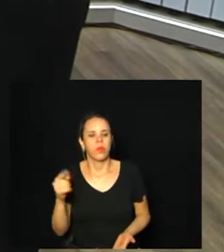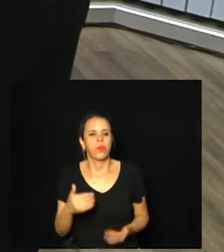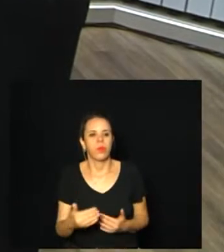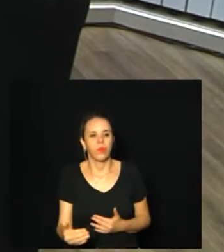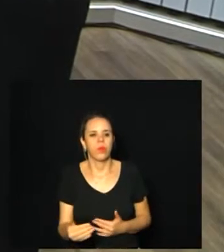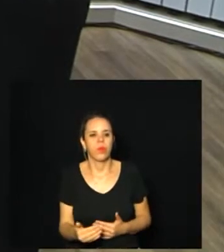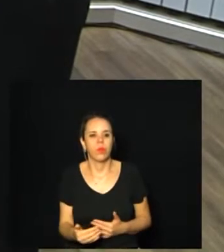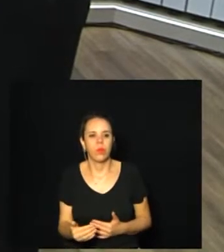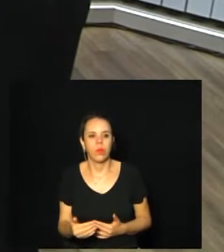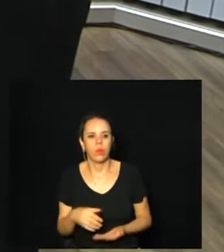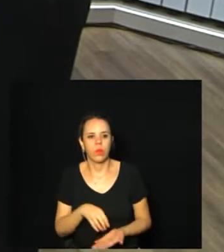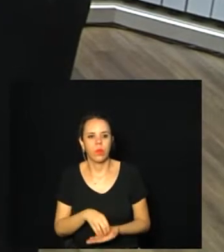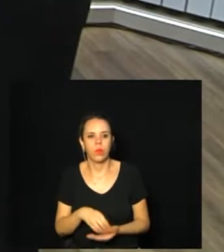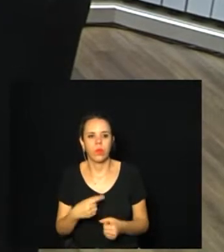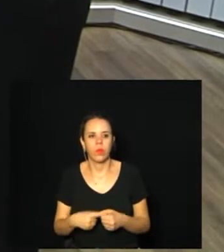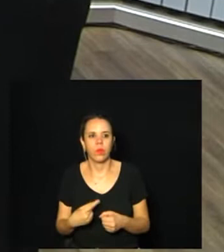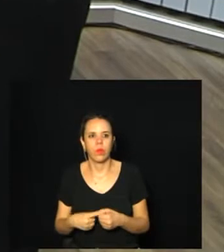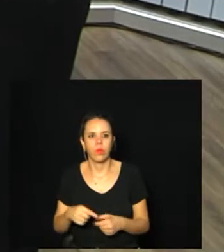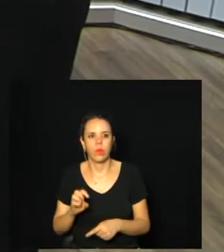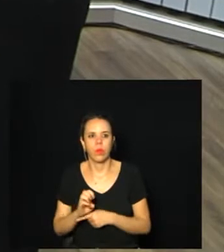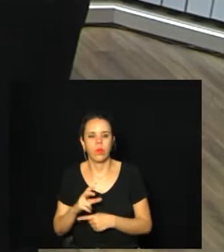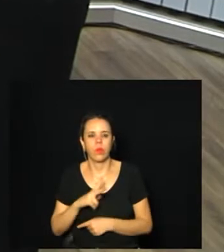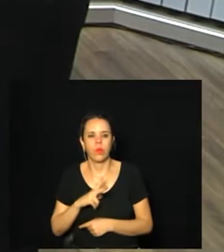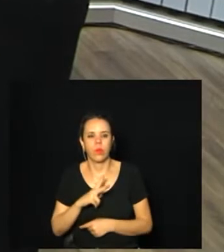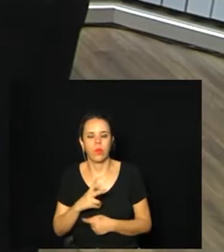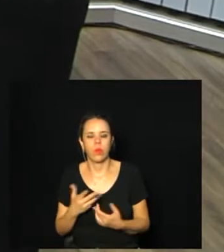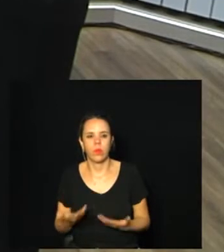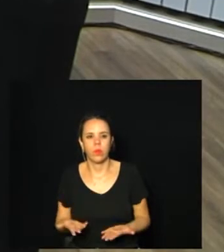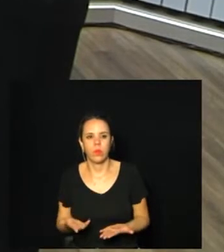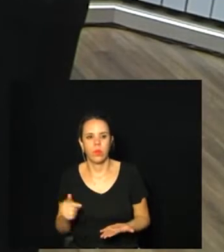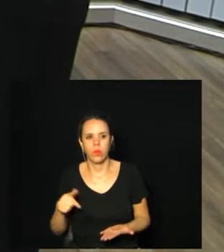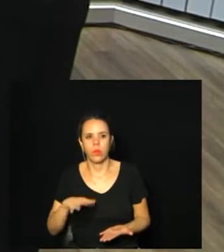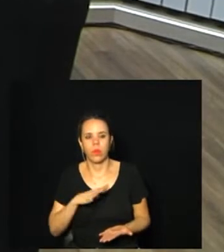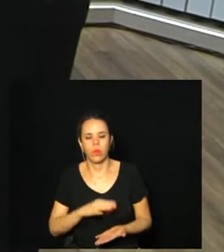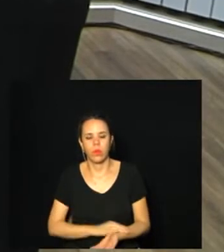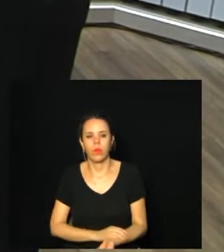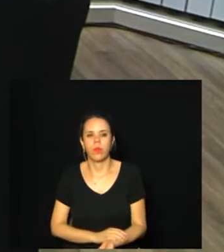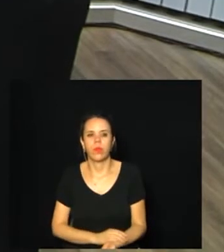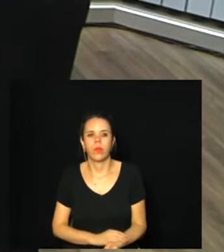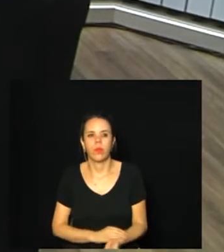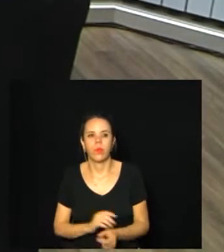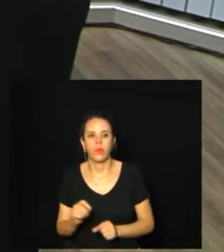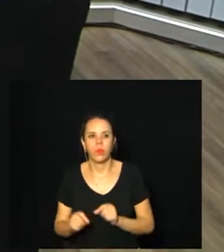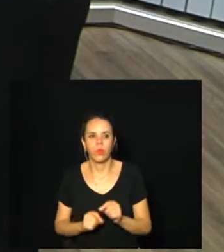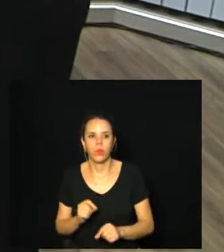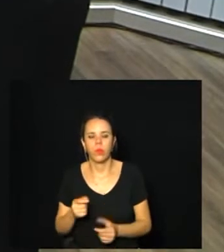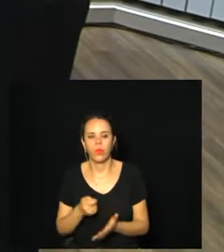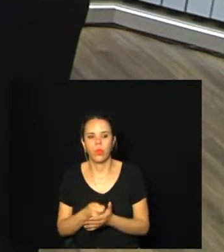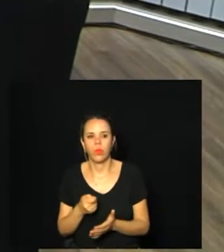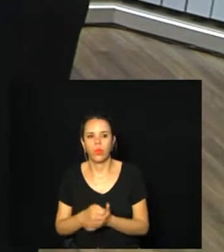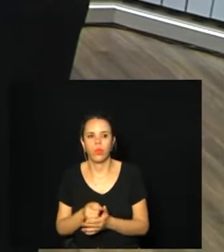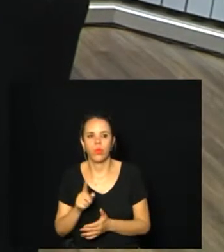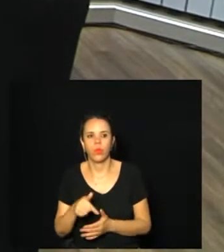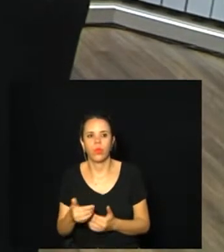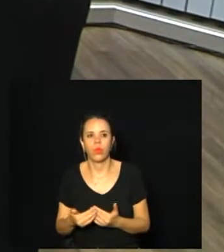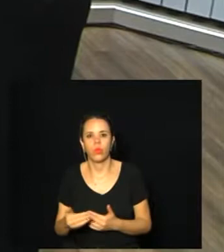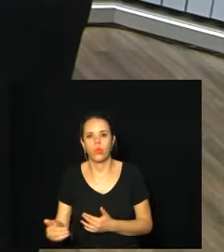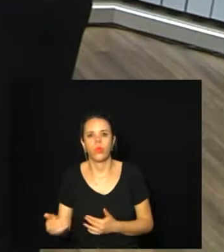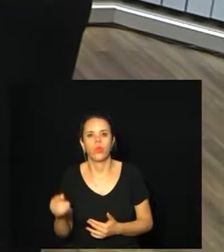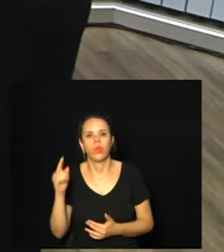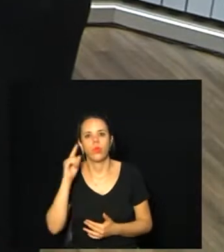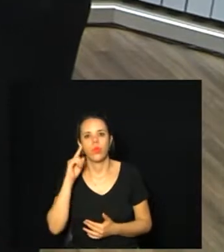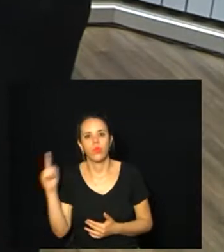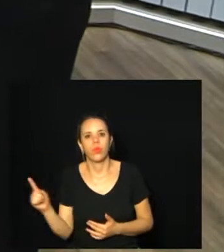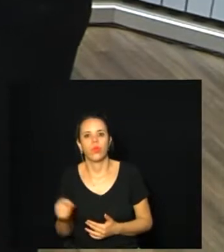obrigatórias para a rede municipal, estadual e privada. Aqui na cidade de Campinas, essa obrigatoriedade é a partir de quando?